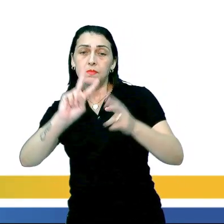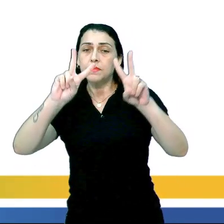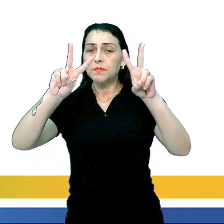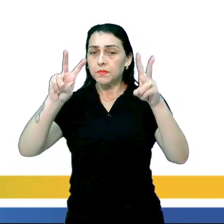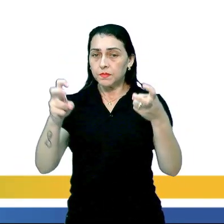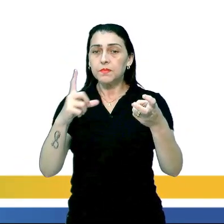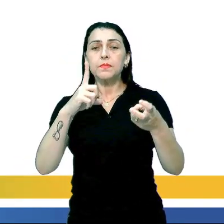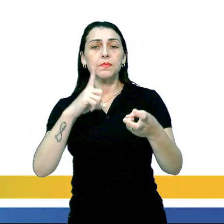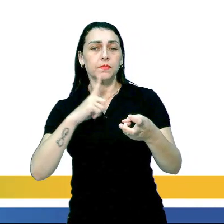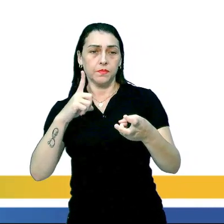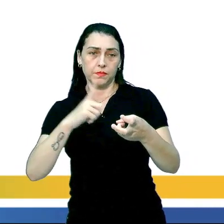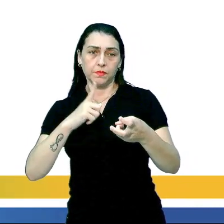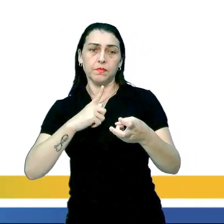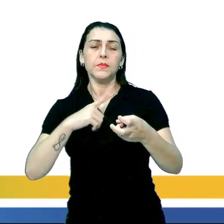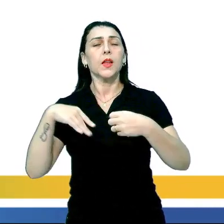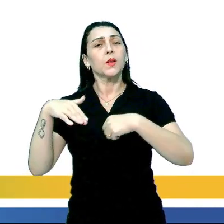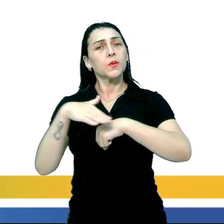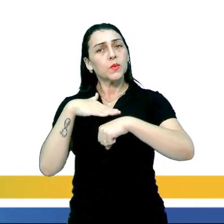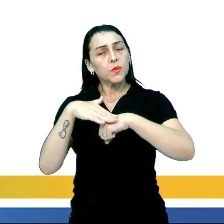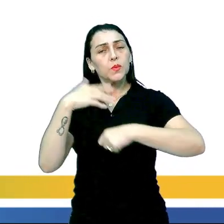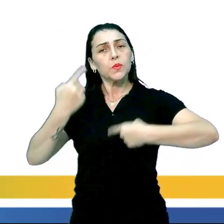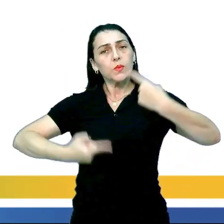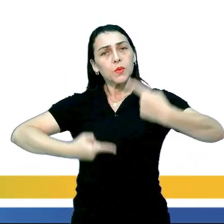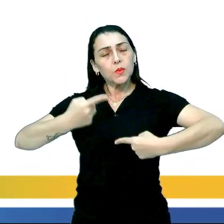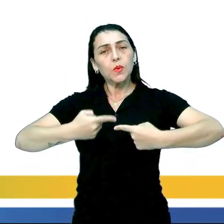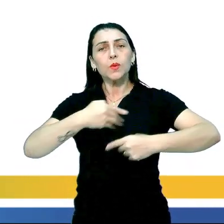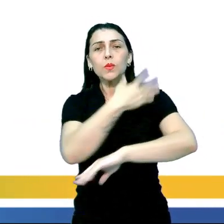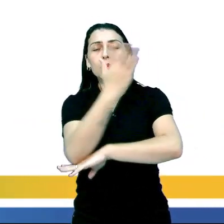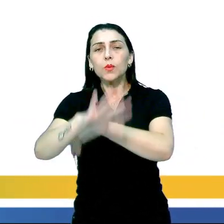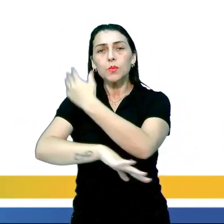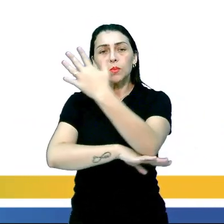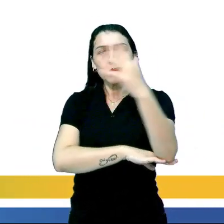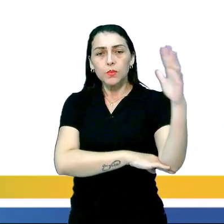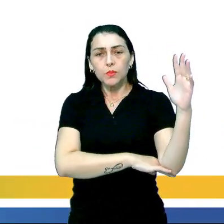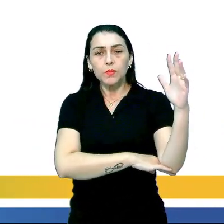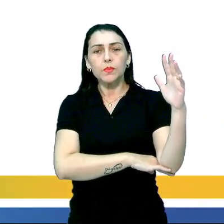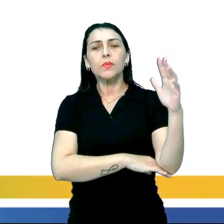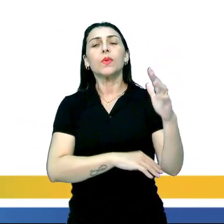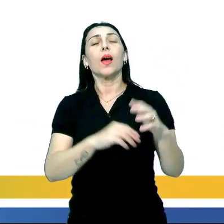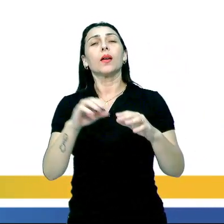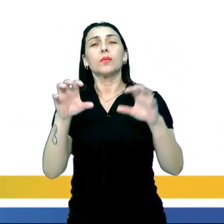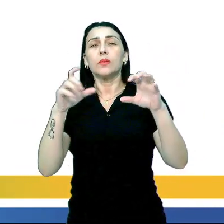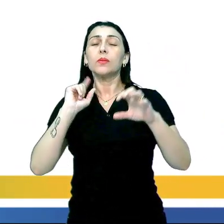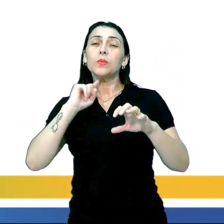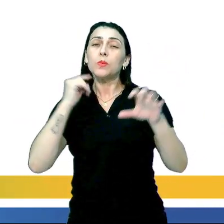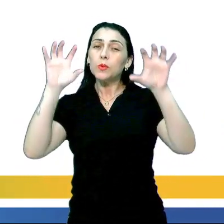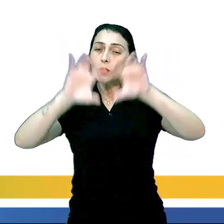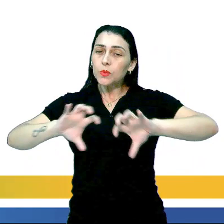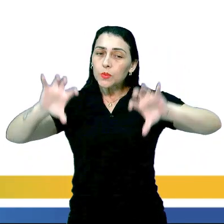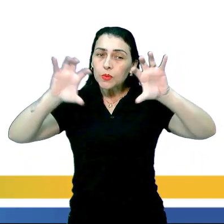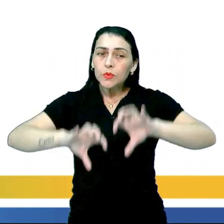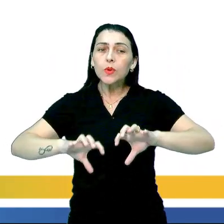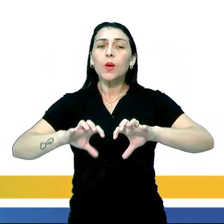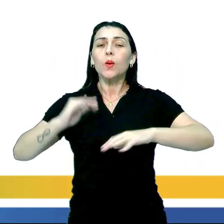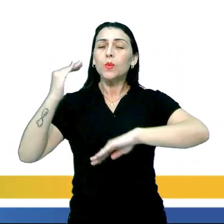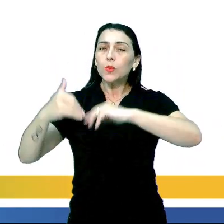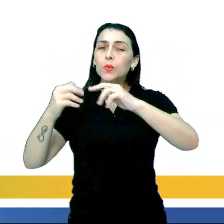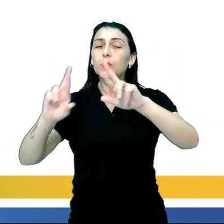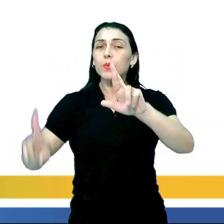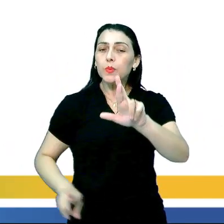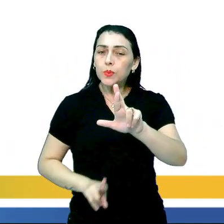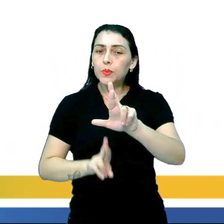são os temas que se envolvem nas discussões sobre o meio ambiente. Entre eles estão a poluição, o